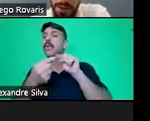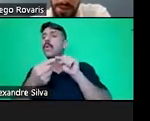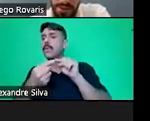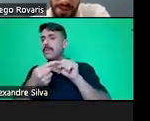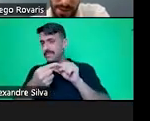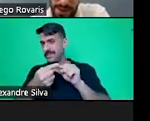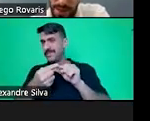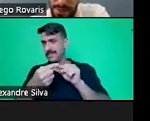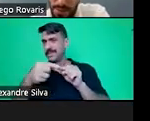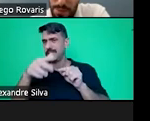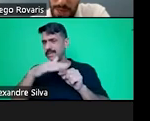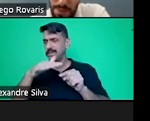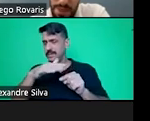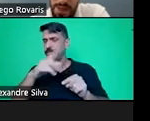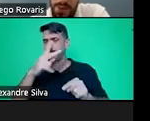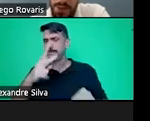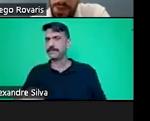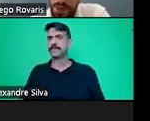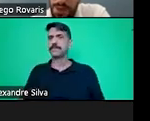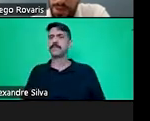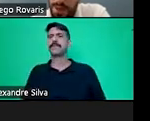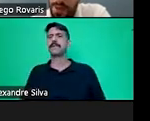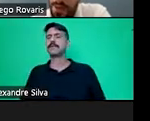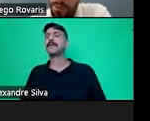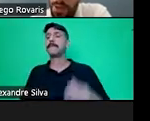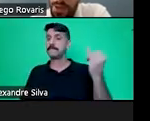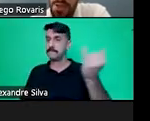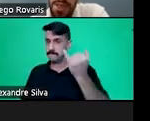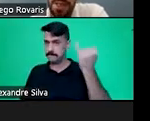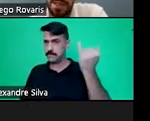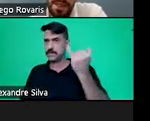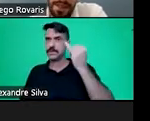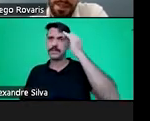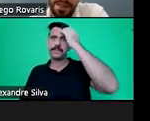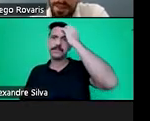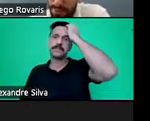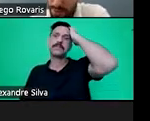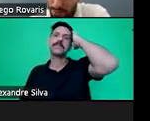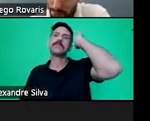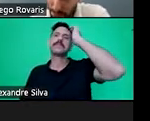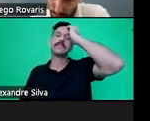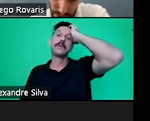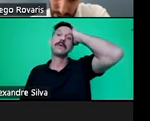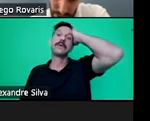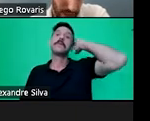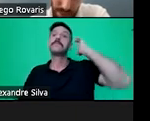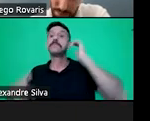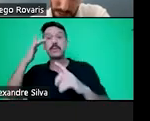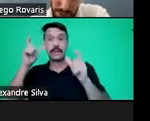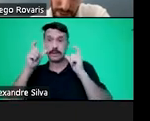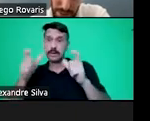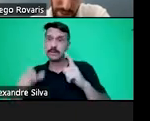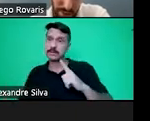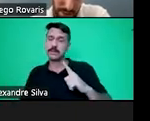que é, é bastante importante, tem muita gente aí interessada nisso, porque já